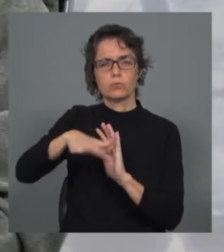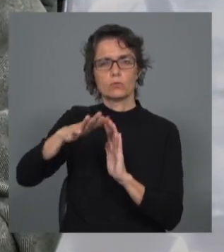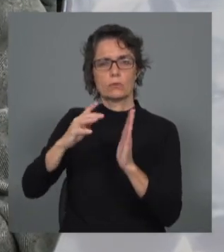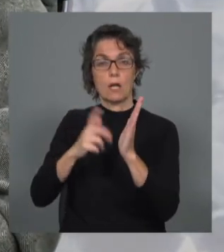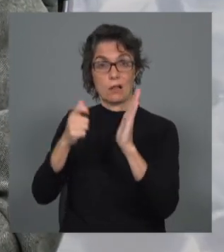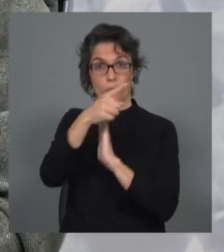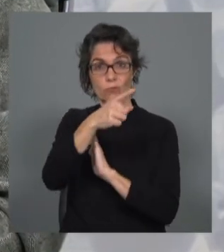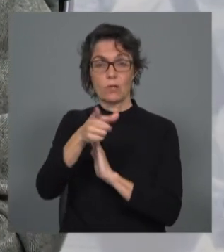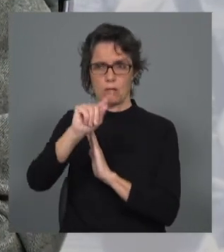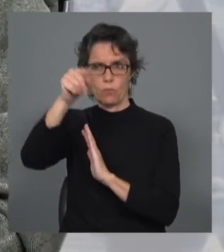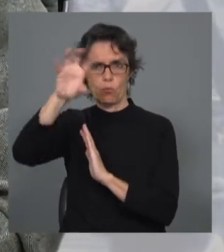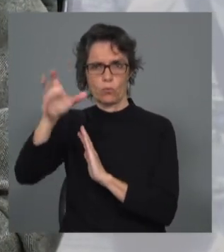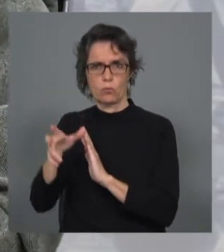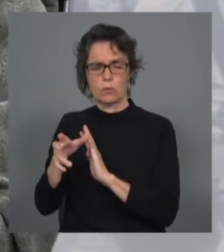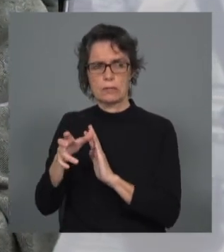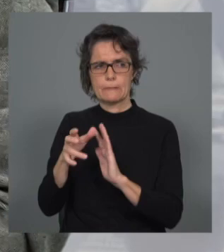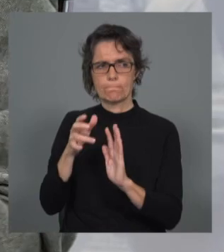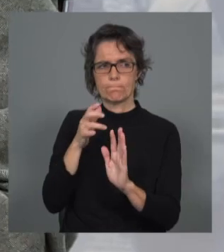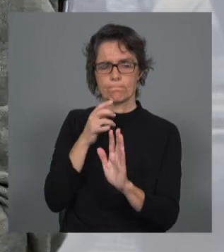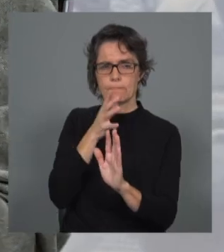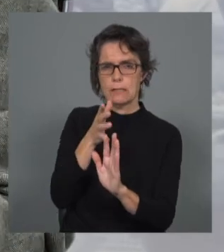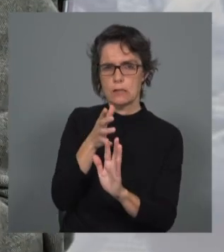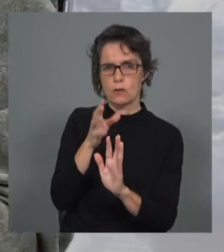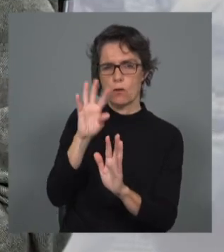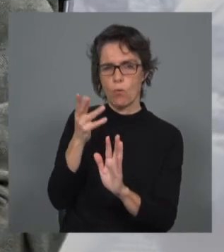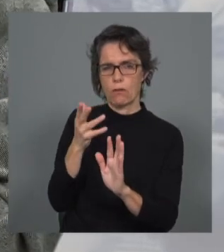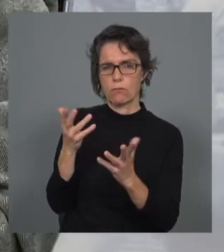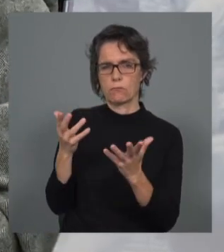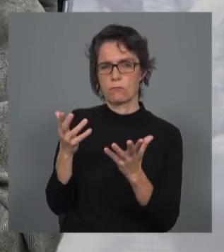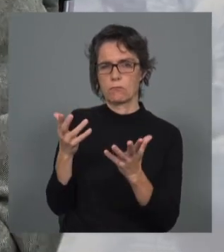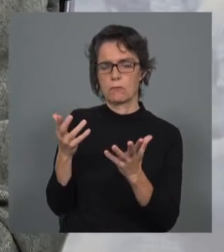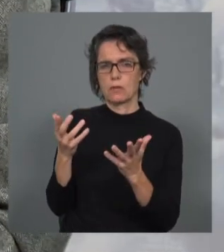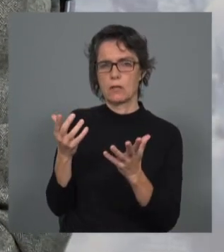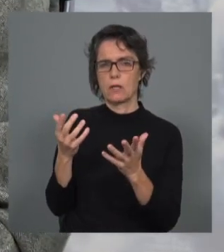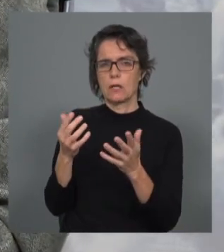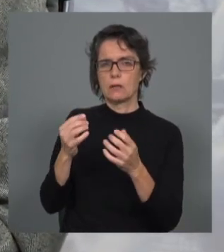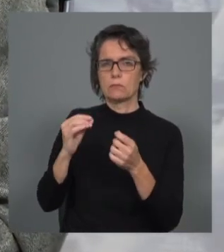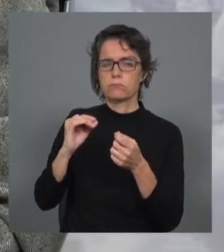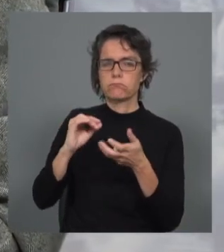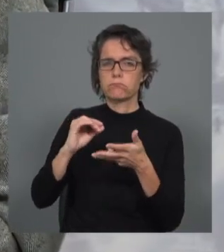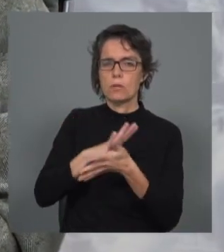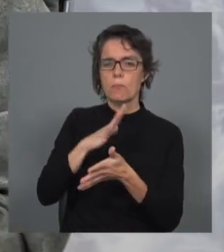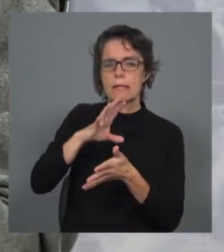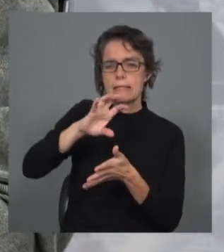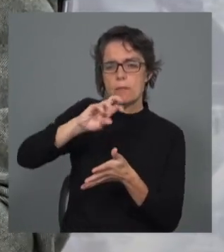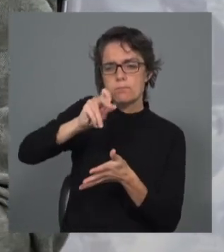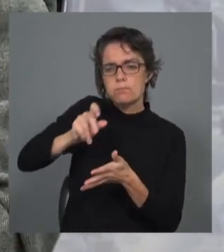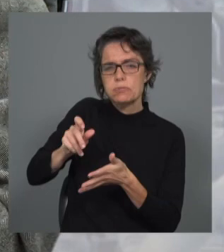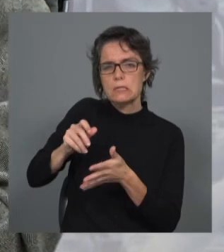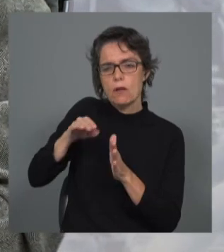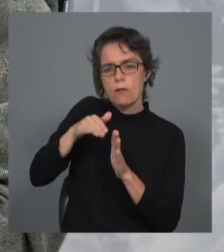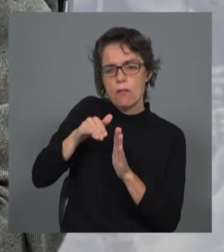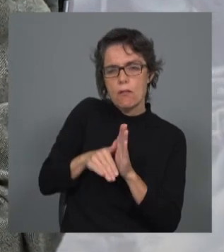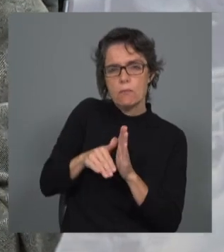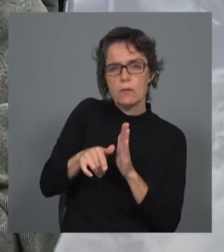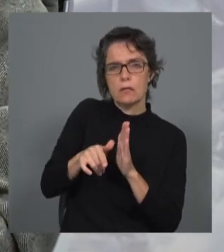sempre que desapareciam ou diminuía a influência da imprensa regional em determinadas